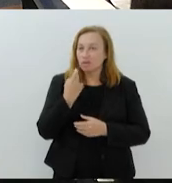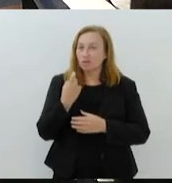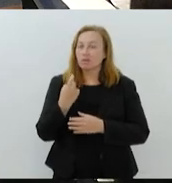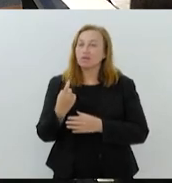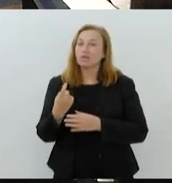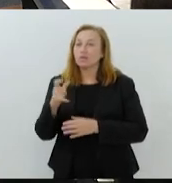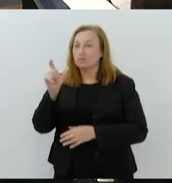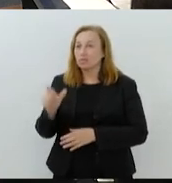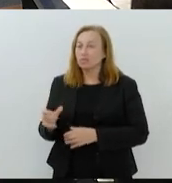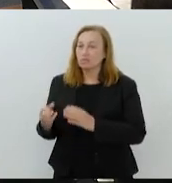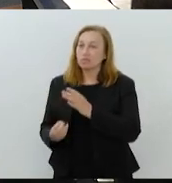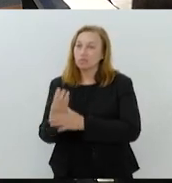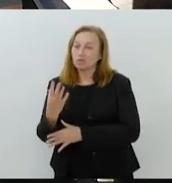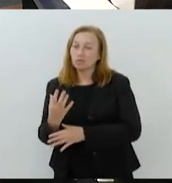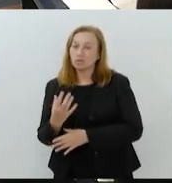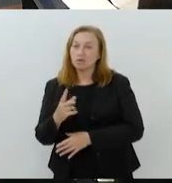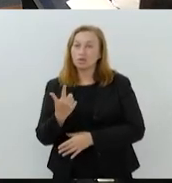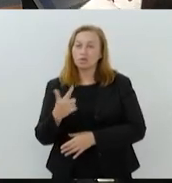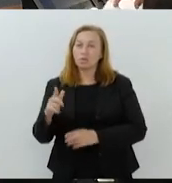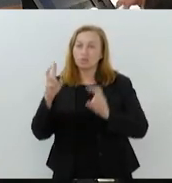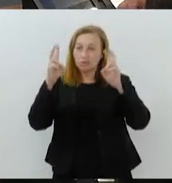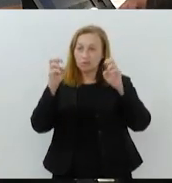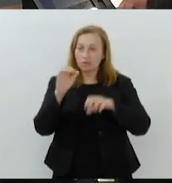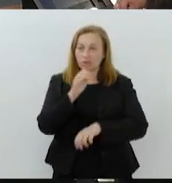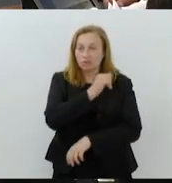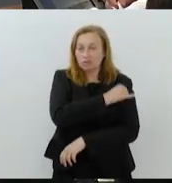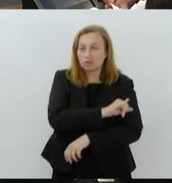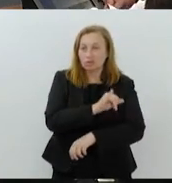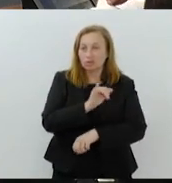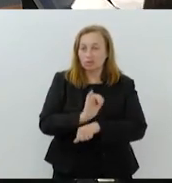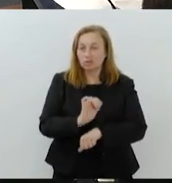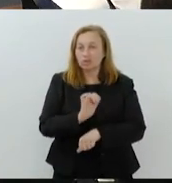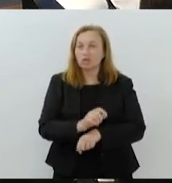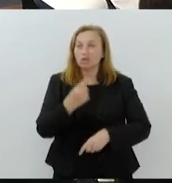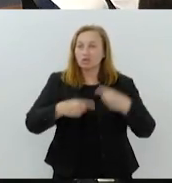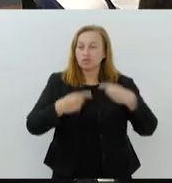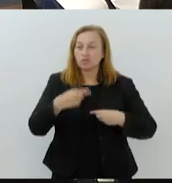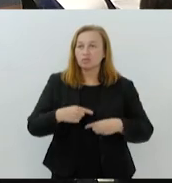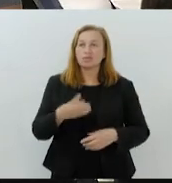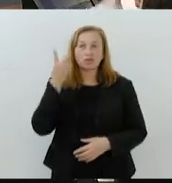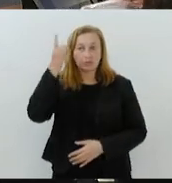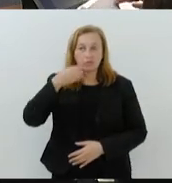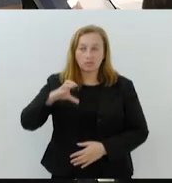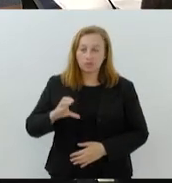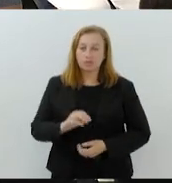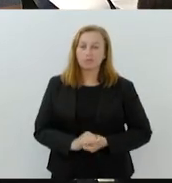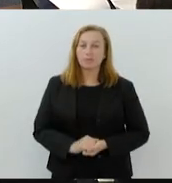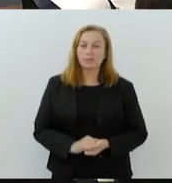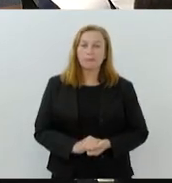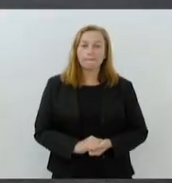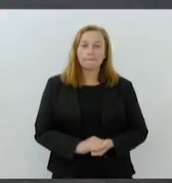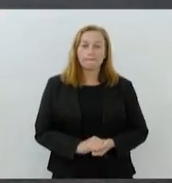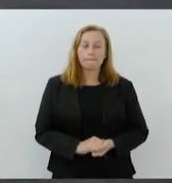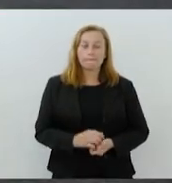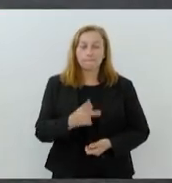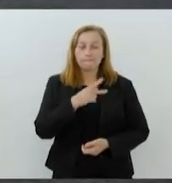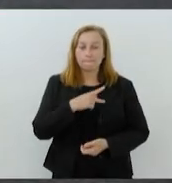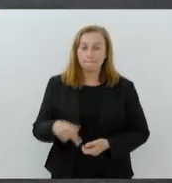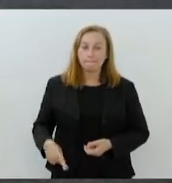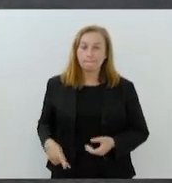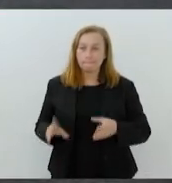Rio de Janeiro e da outras providências. Em discussão, para discutir, deputado Mink, por favor.